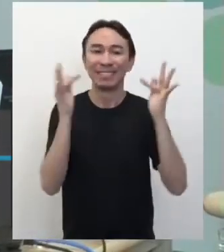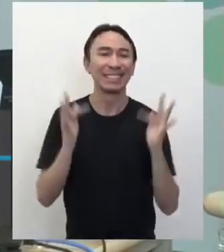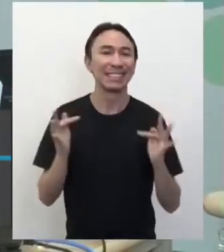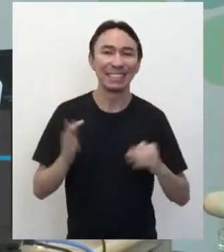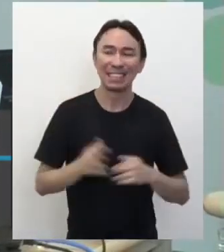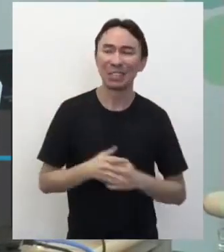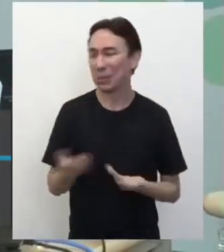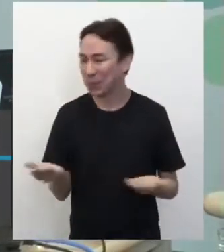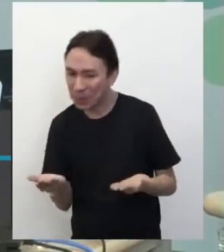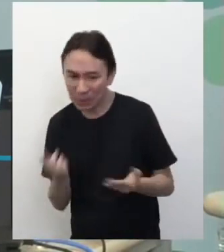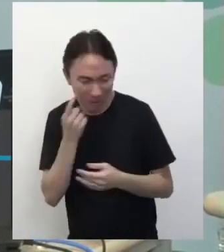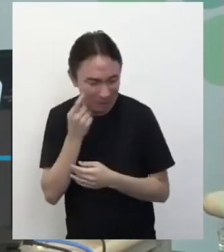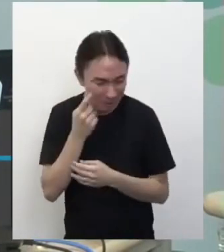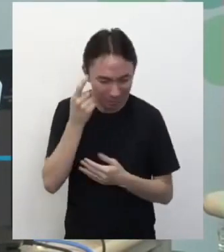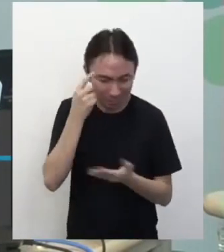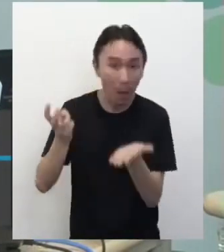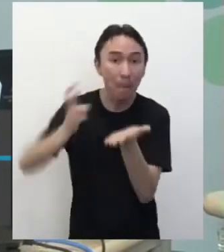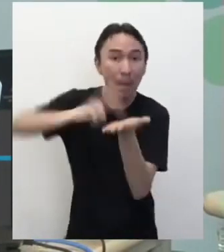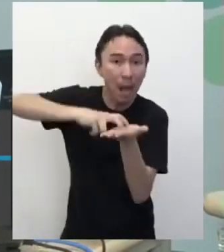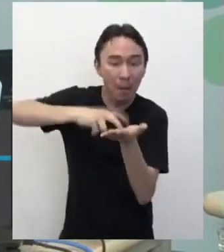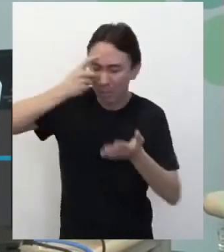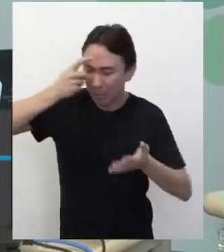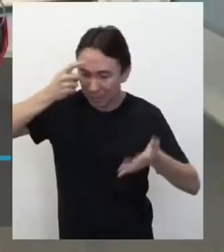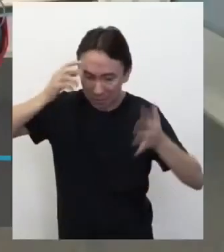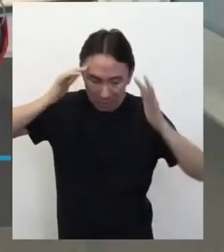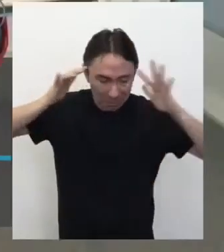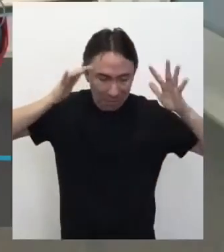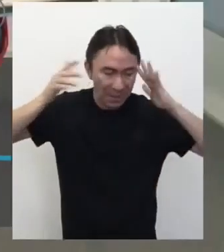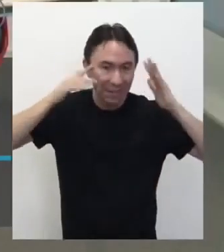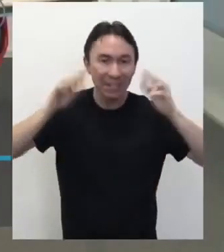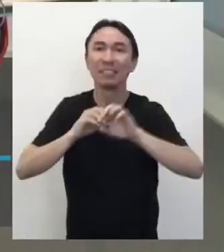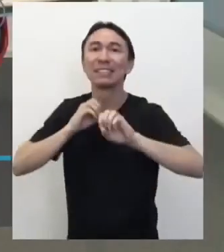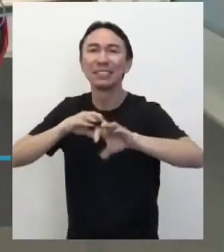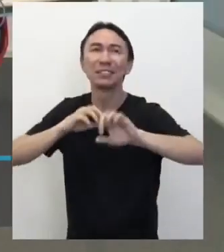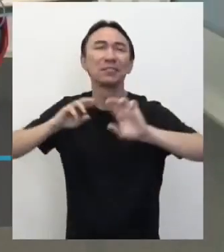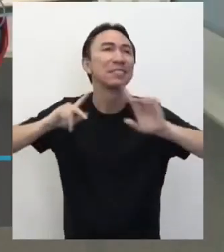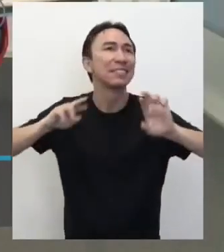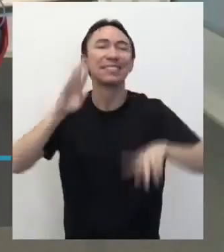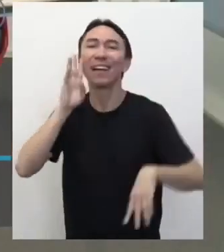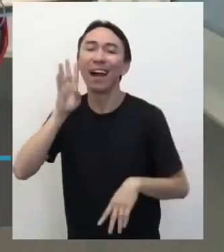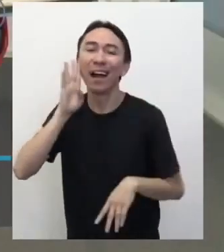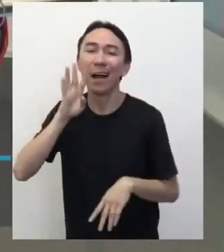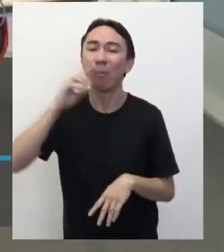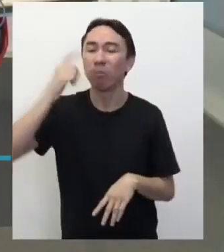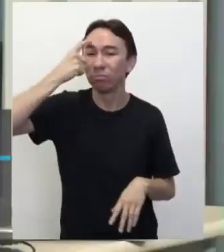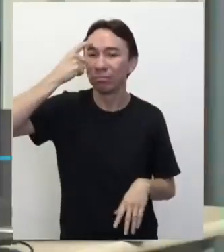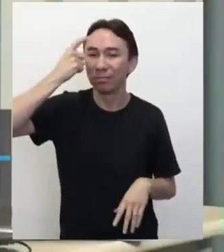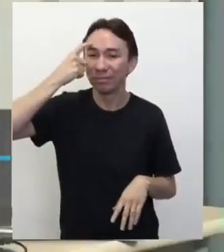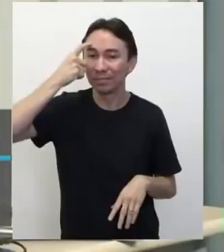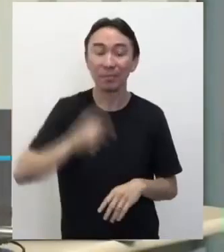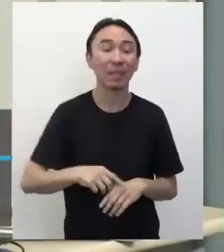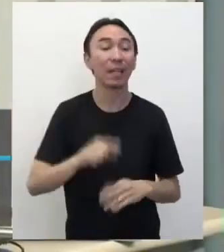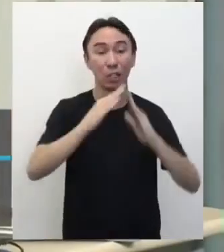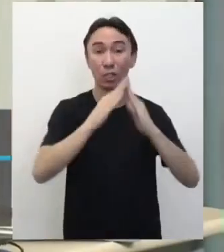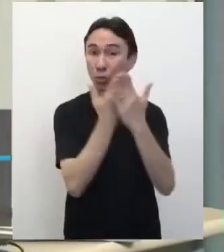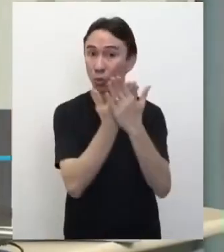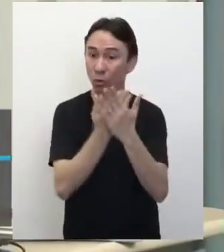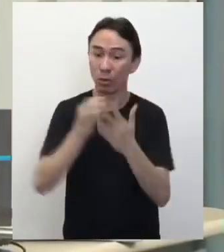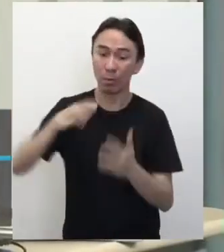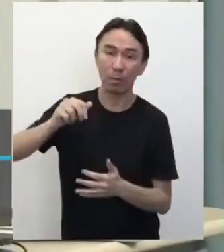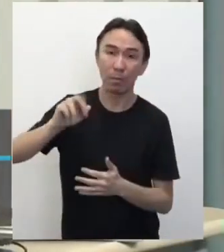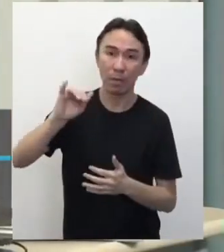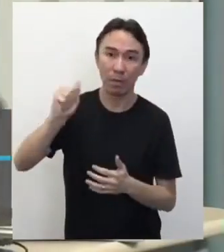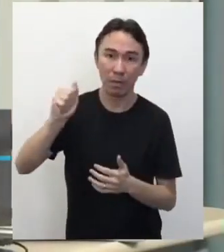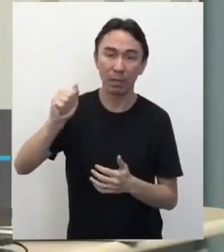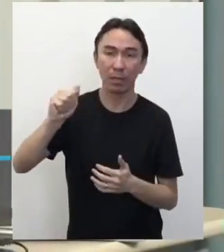diferente, uma aula legal. É verdade. Ó, a Escola Estadual Maria do Carmo de Godoy Ramos, ela fica lá na